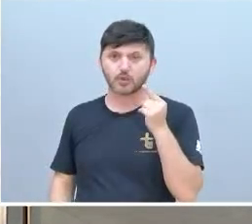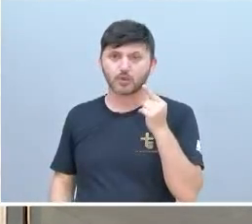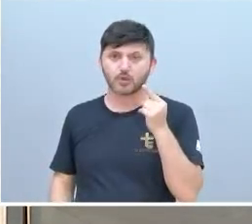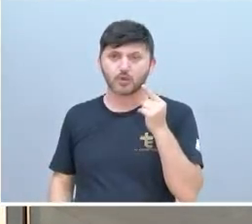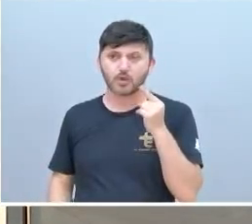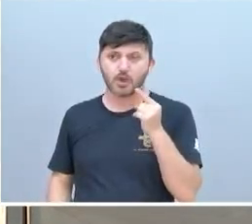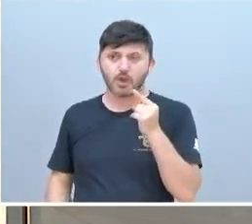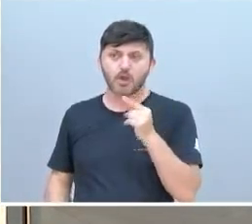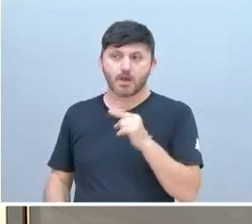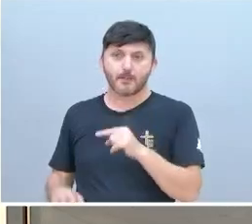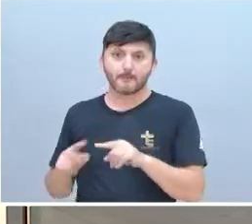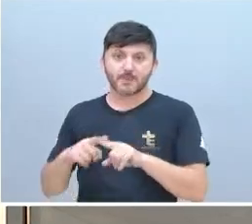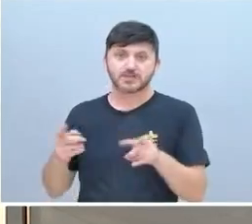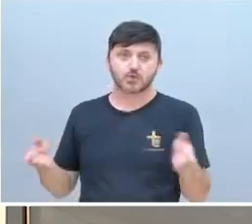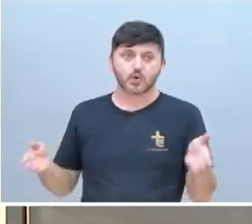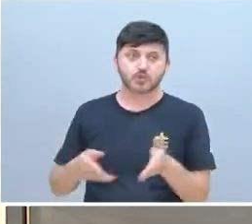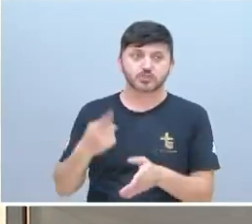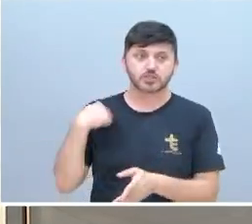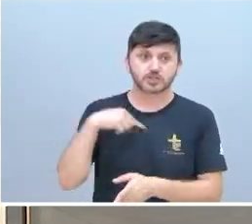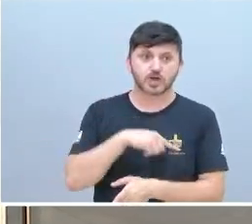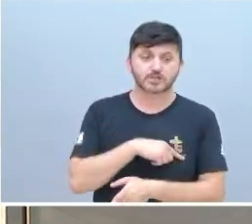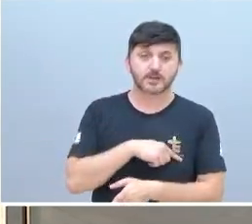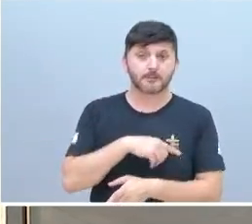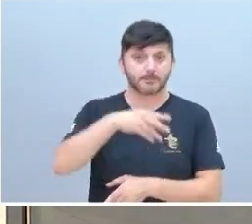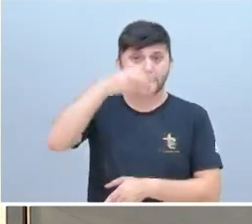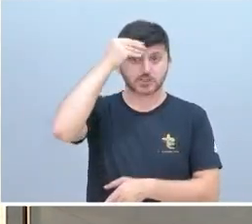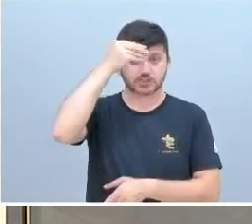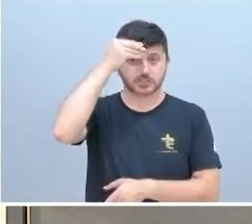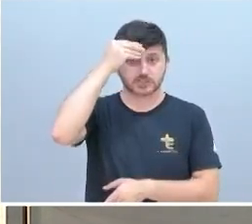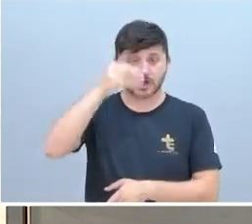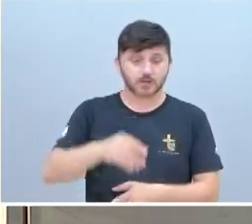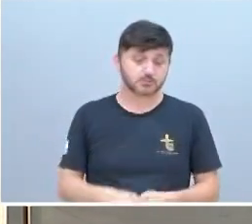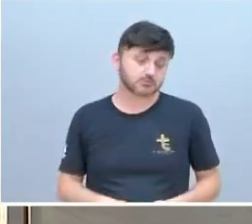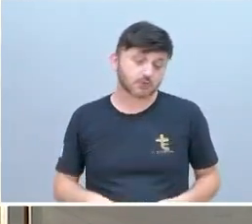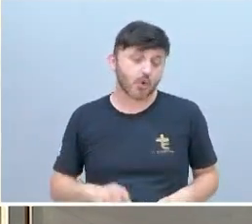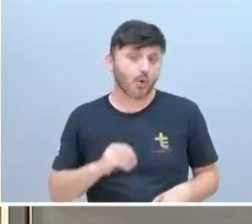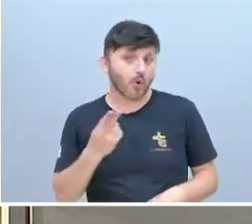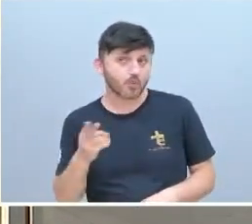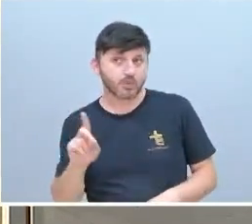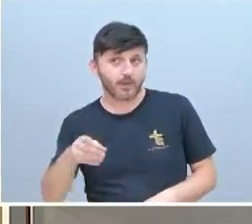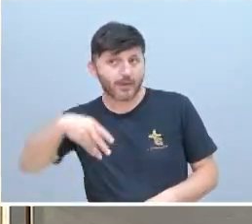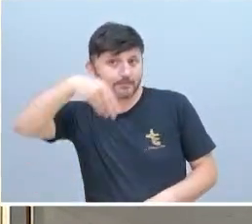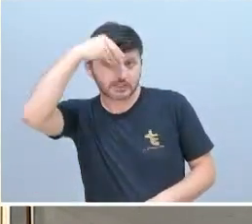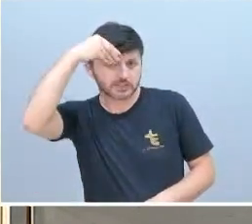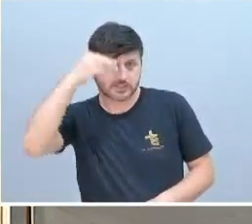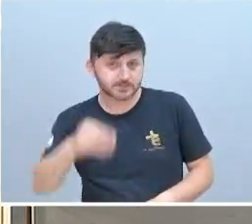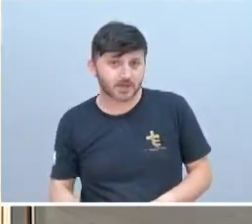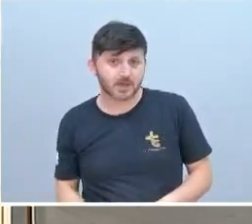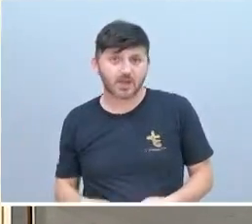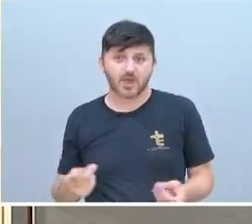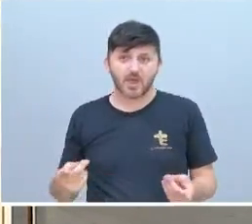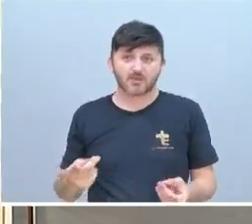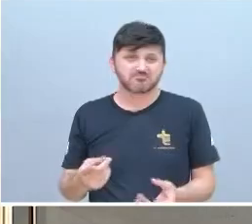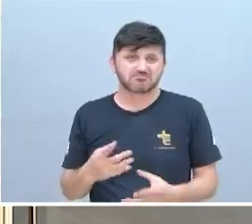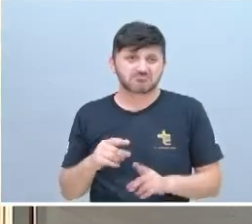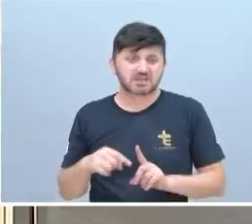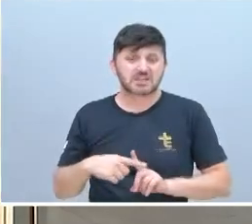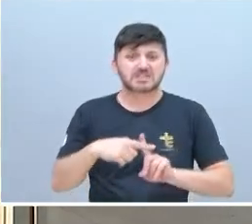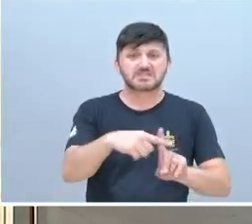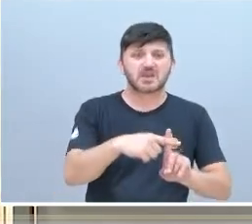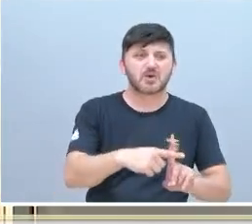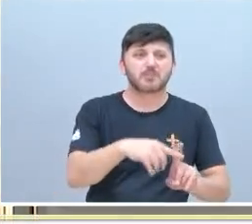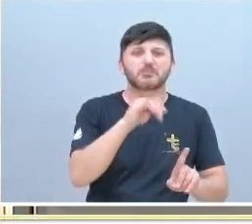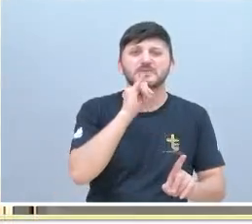quê? Se nós achamos que toda a igreja vale, ser cristão ou não cristão é uma questão de gosto e sabor,